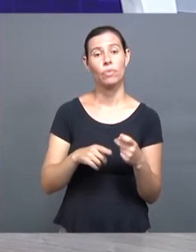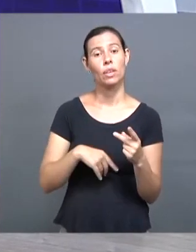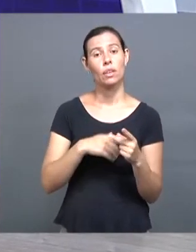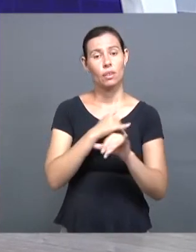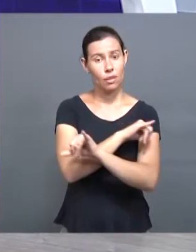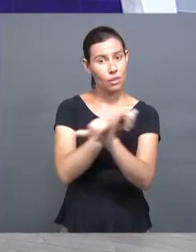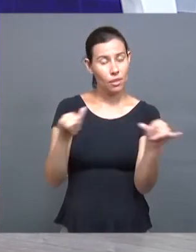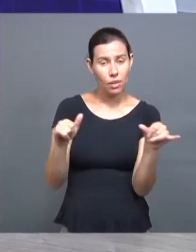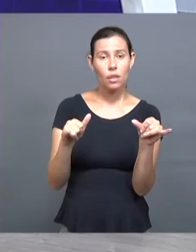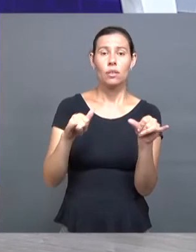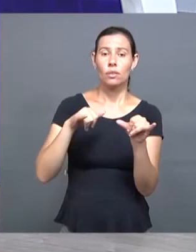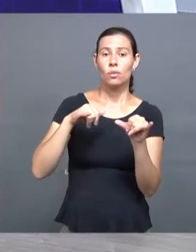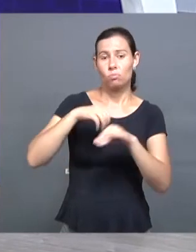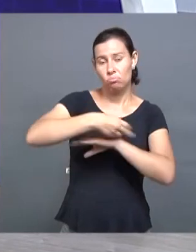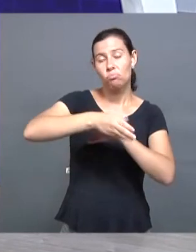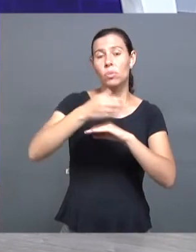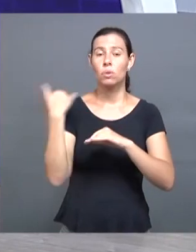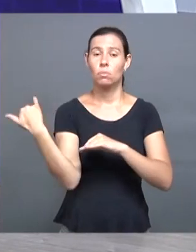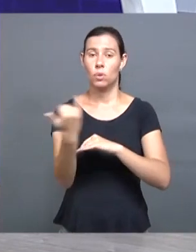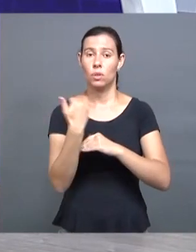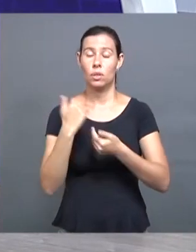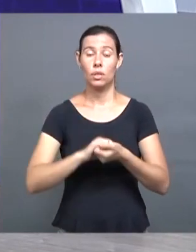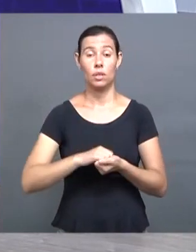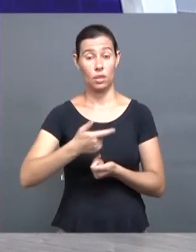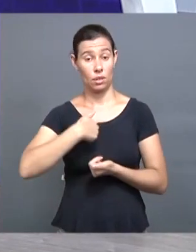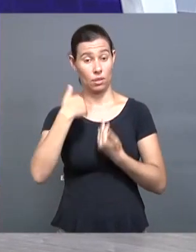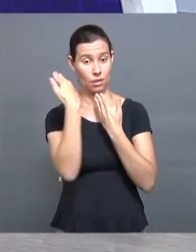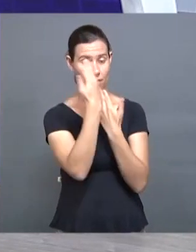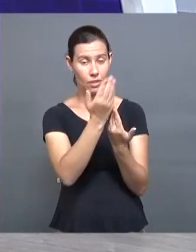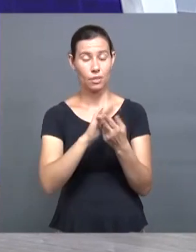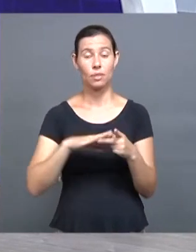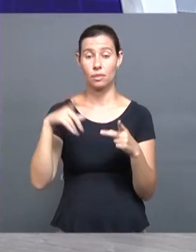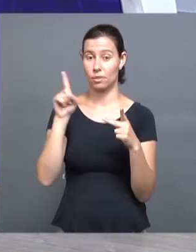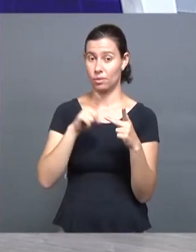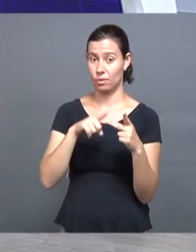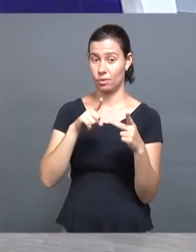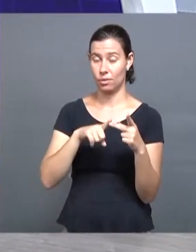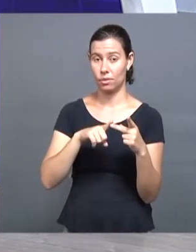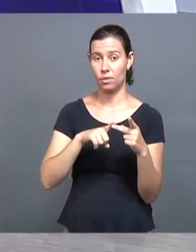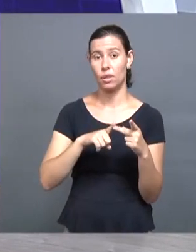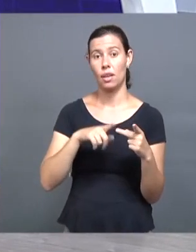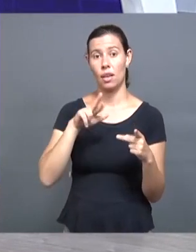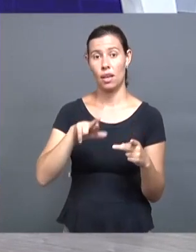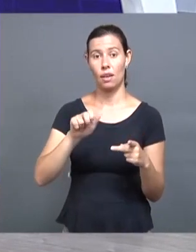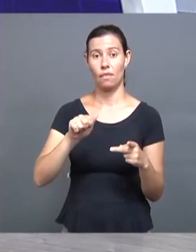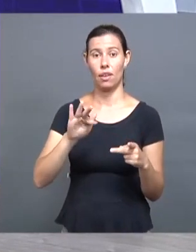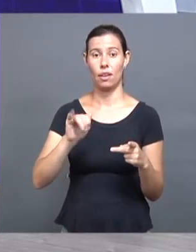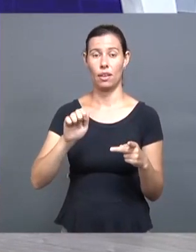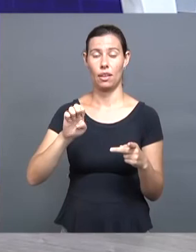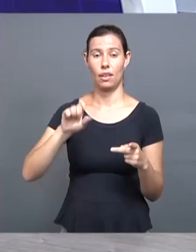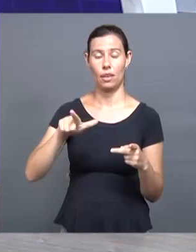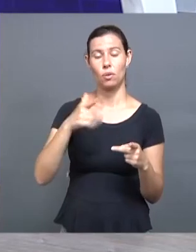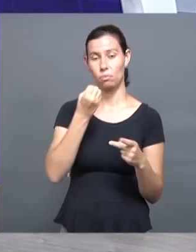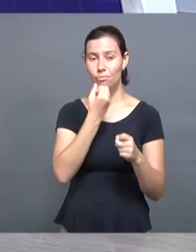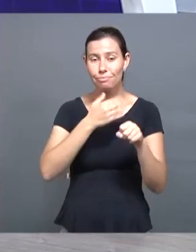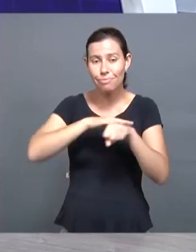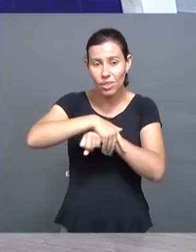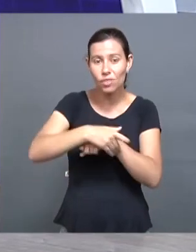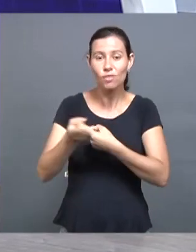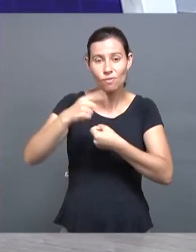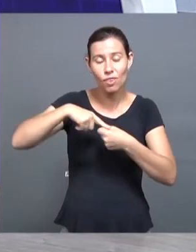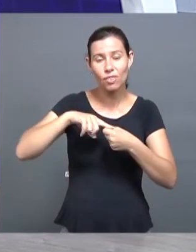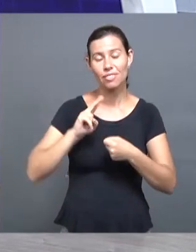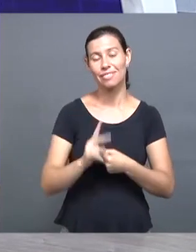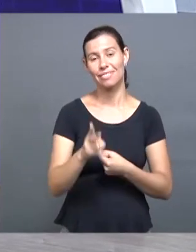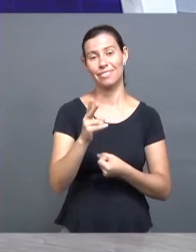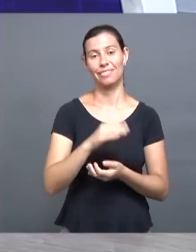tão importantes com a gente hoje. Eu que agradeço. E obrigada também, doutor Rafael. Uma boa noite para você. Volte sempre ao Jornal da UFO.